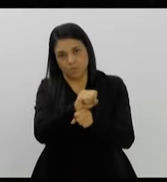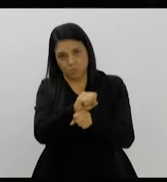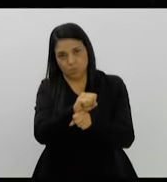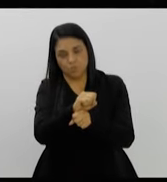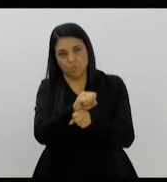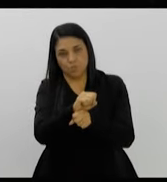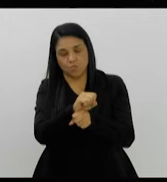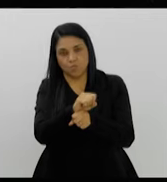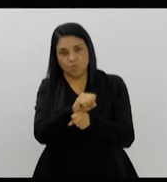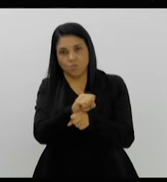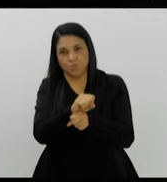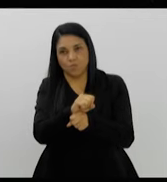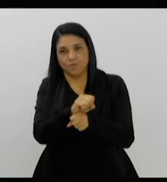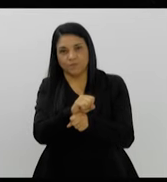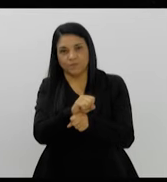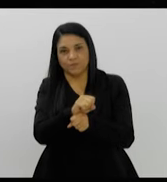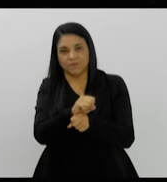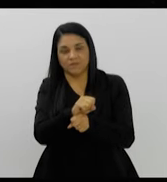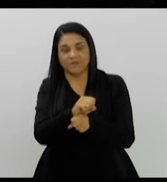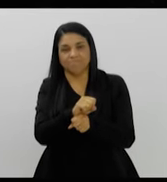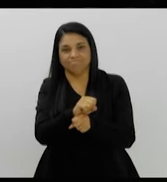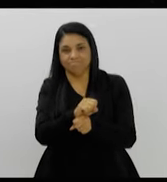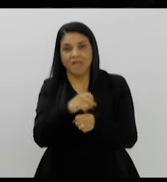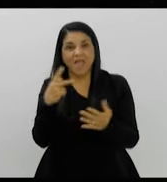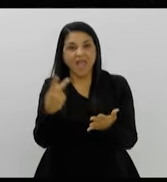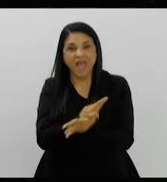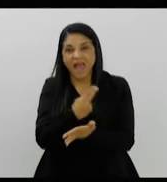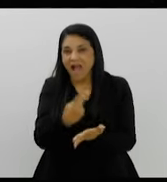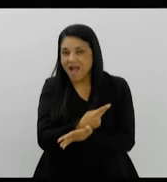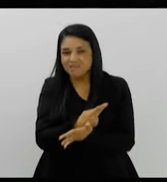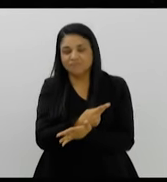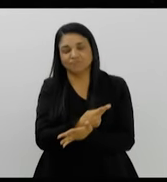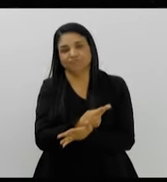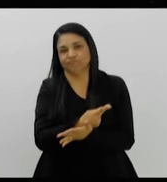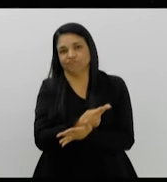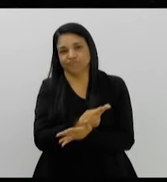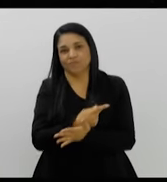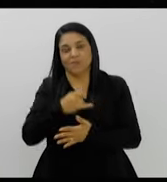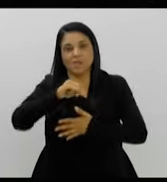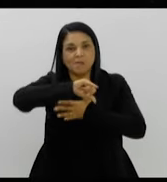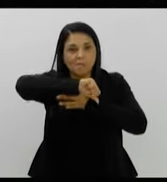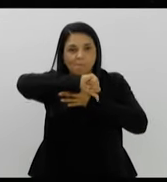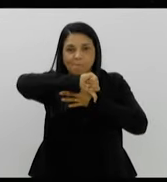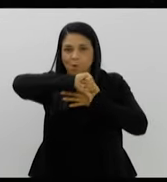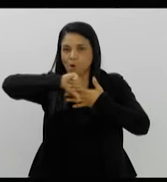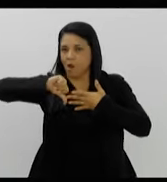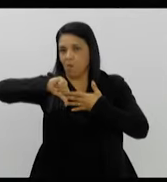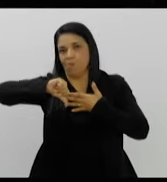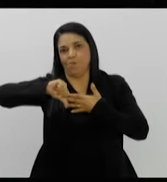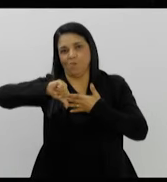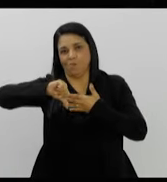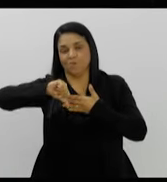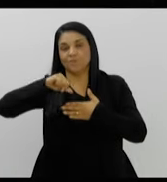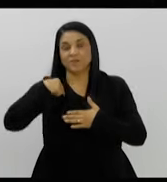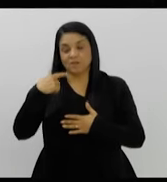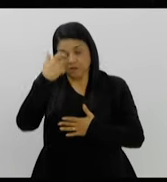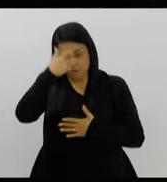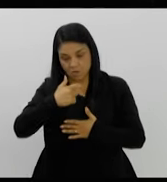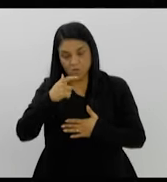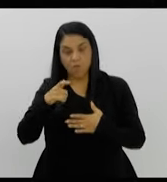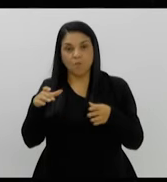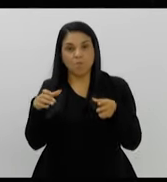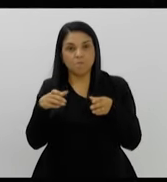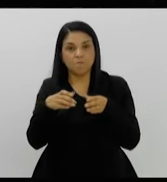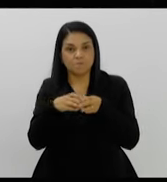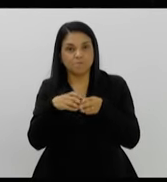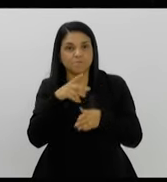unilateral coercitiva injusta e imoral eu como presidente da Comissão da pessoa